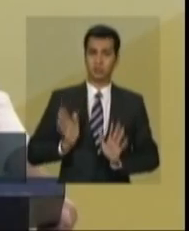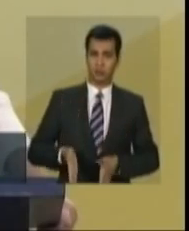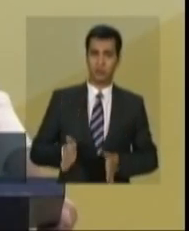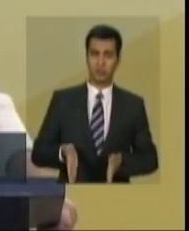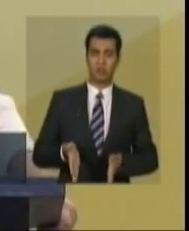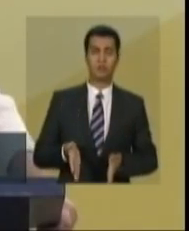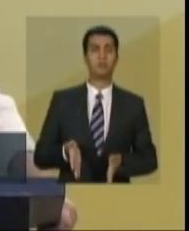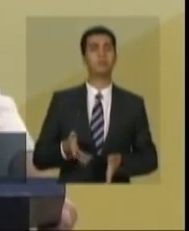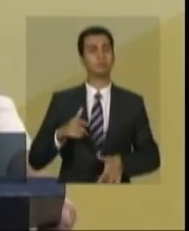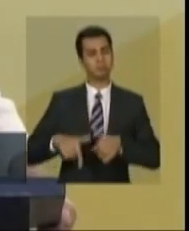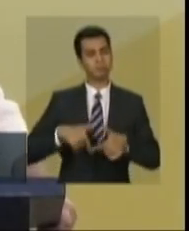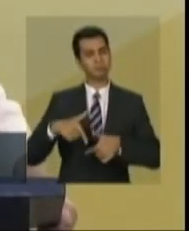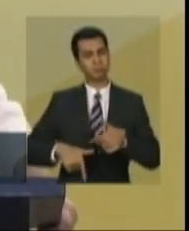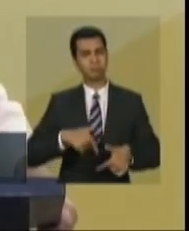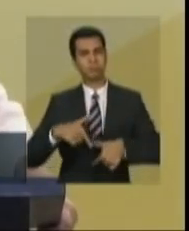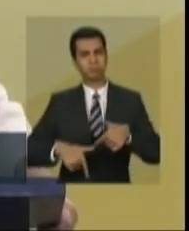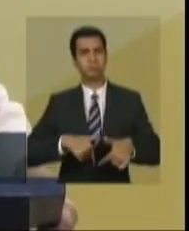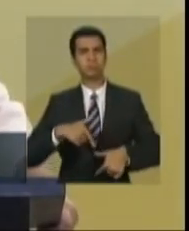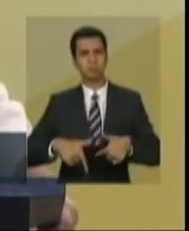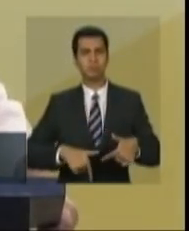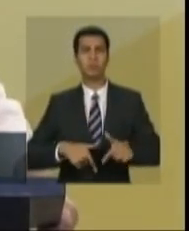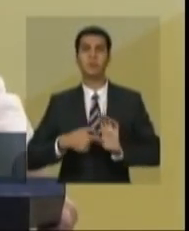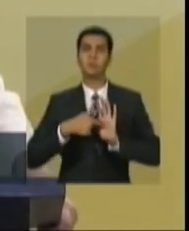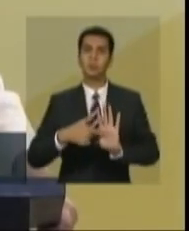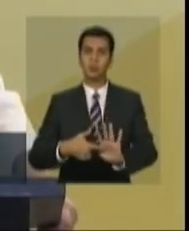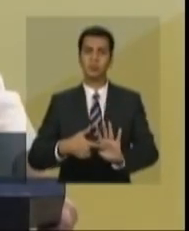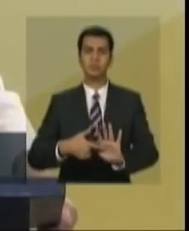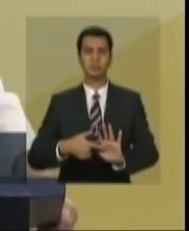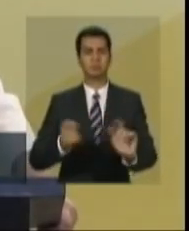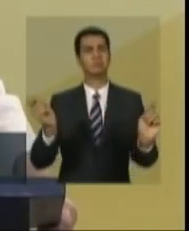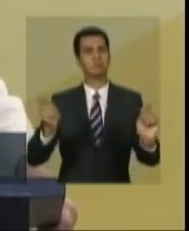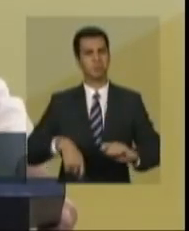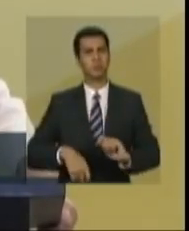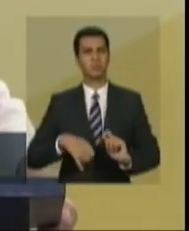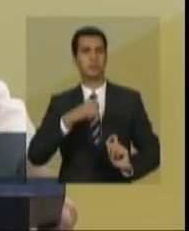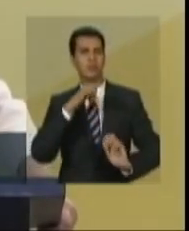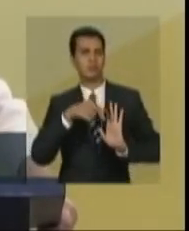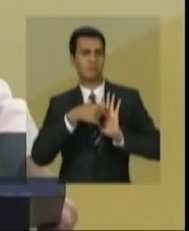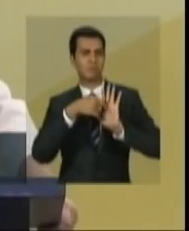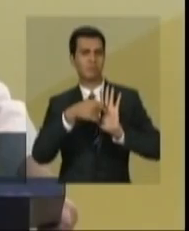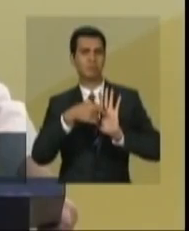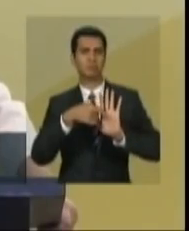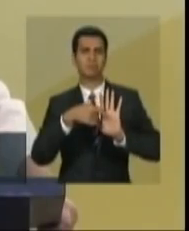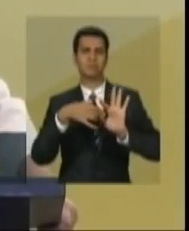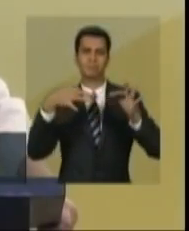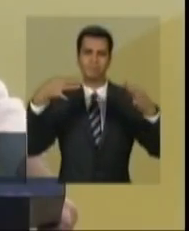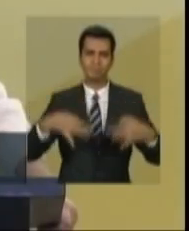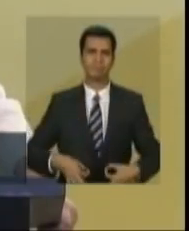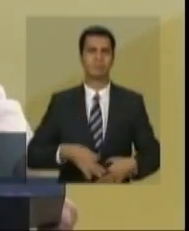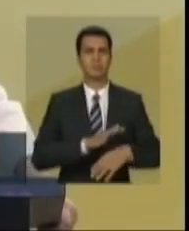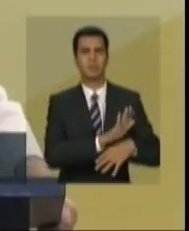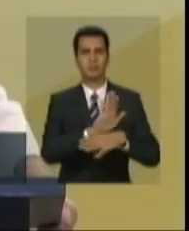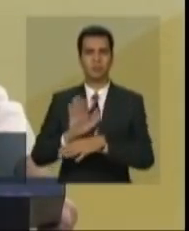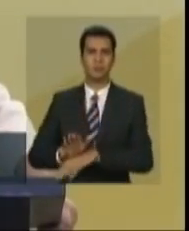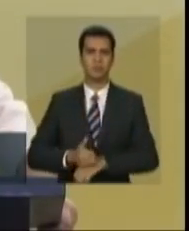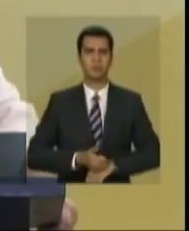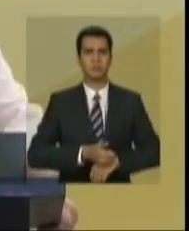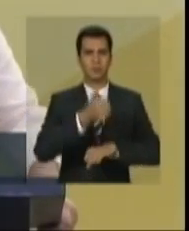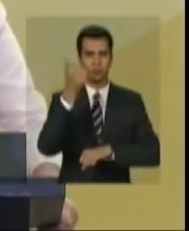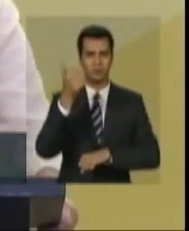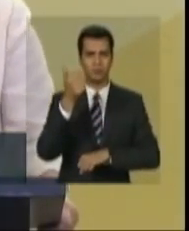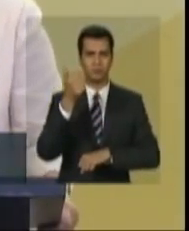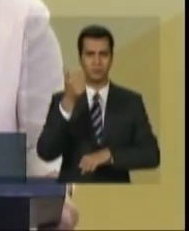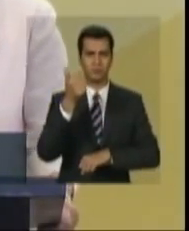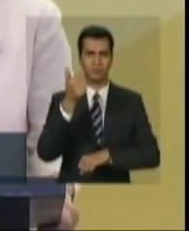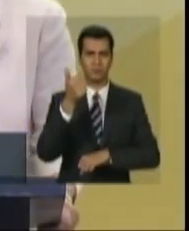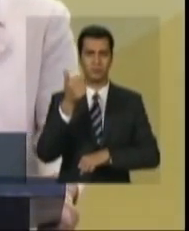assegurar e mostrar que isso é um exemplo para as necessidades de melhoria de